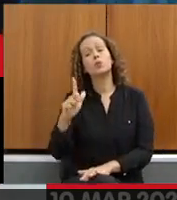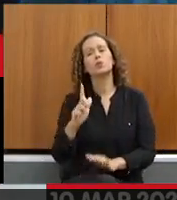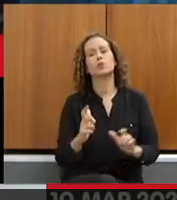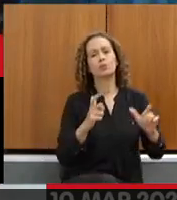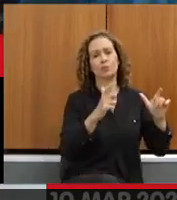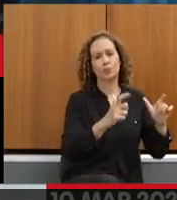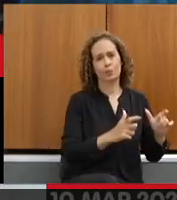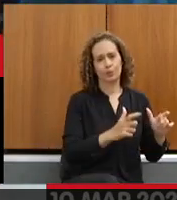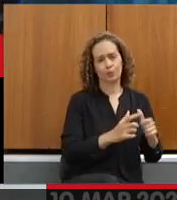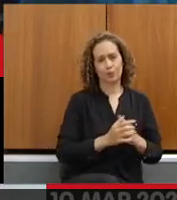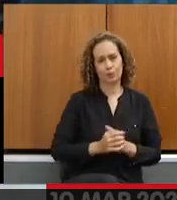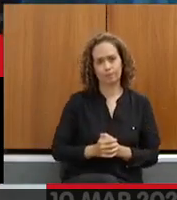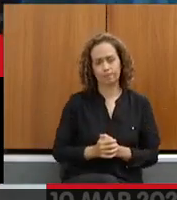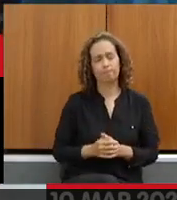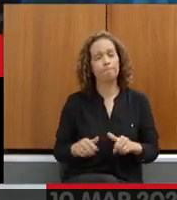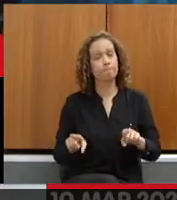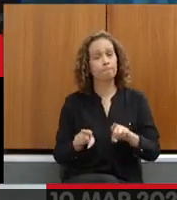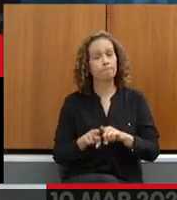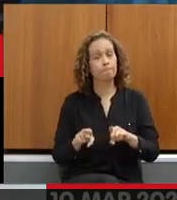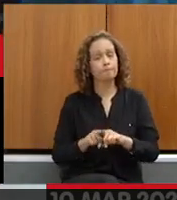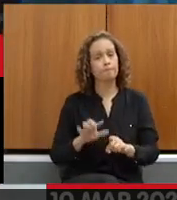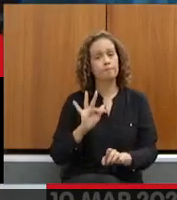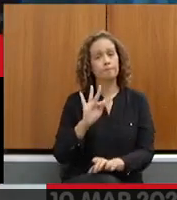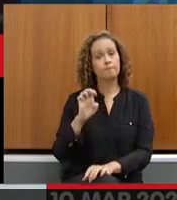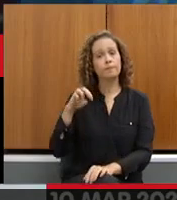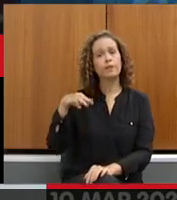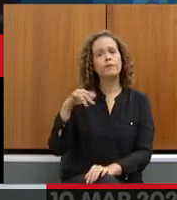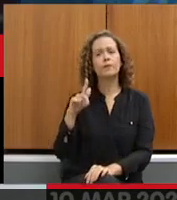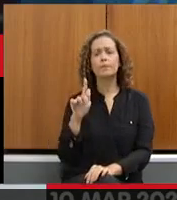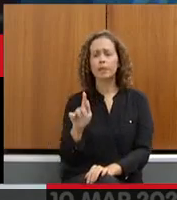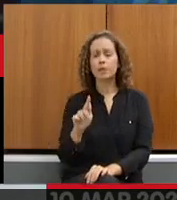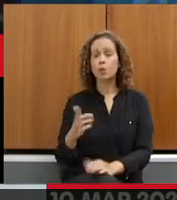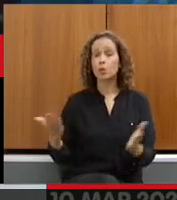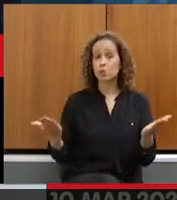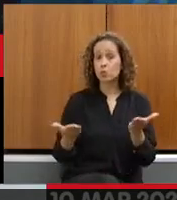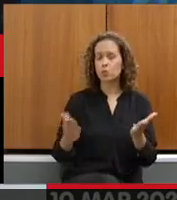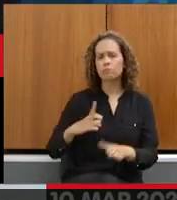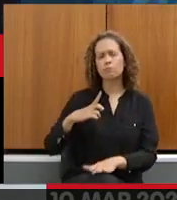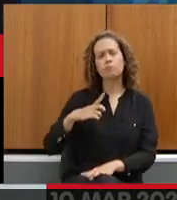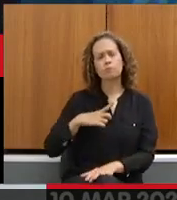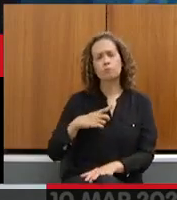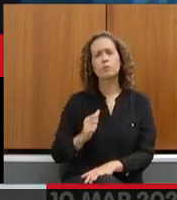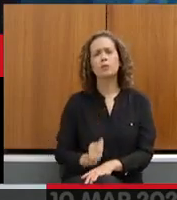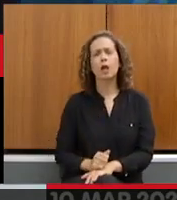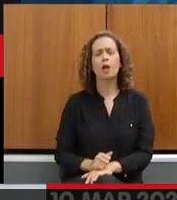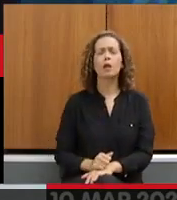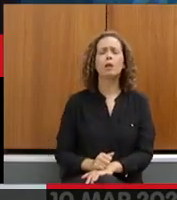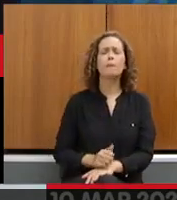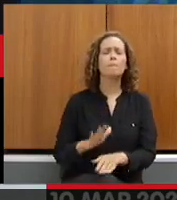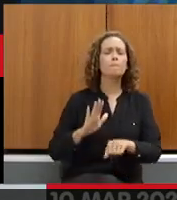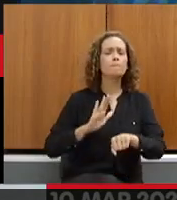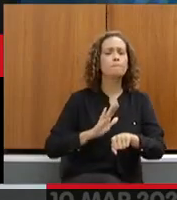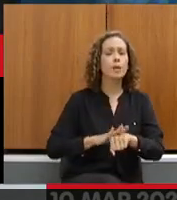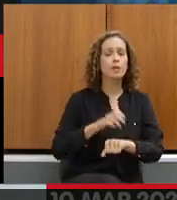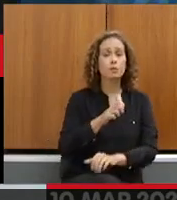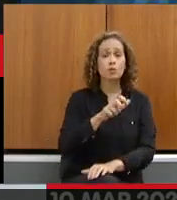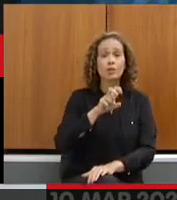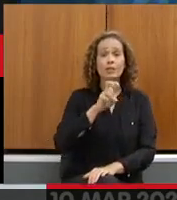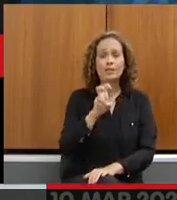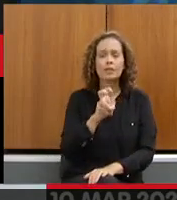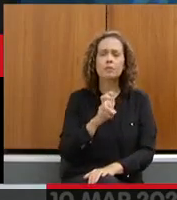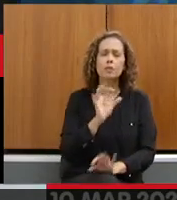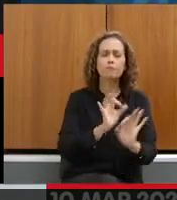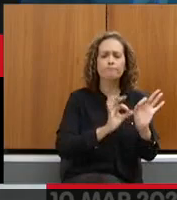por outro lado na Cemig hoje nós temos mais de 15 processo seletivo simplificado para contratação